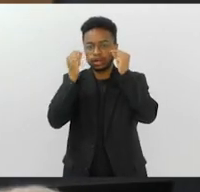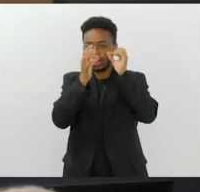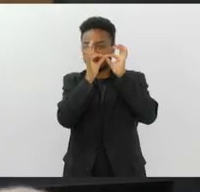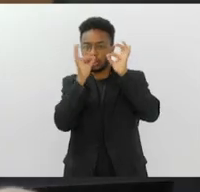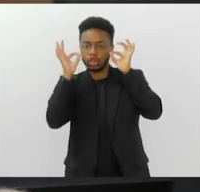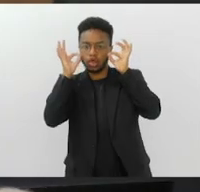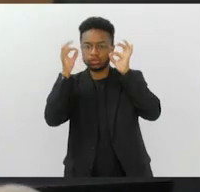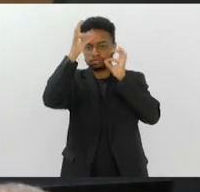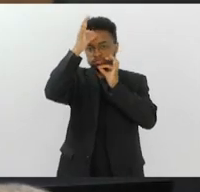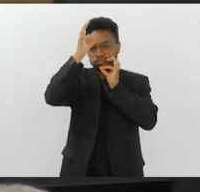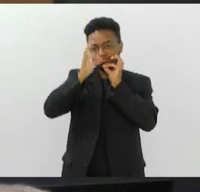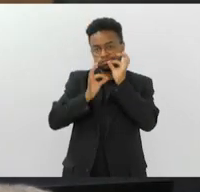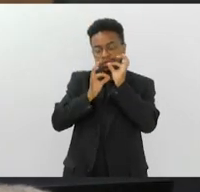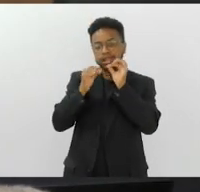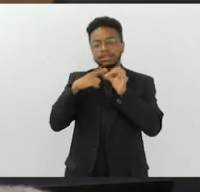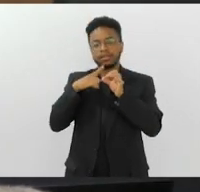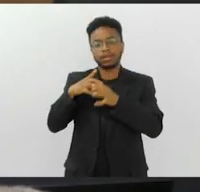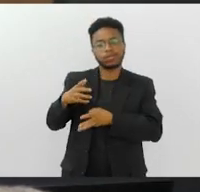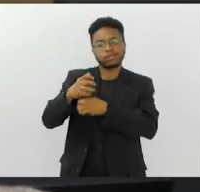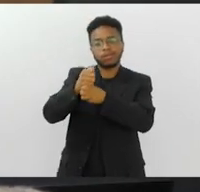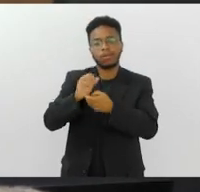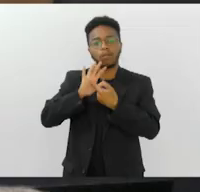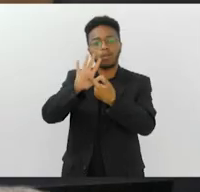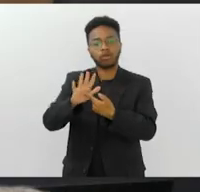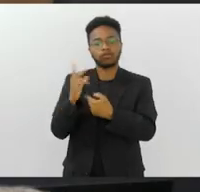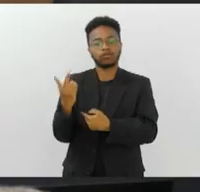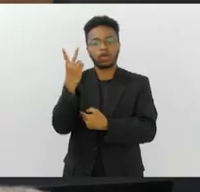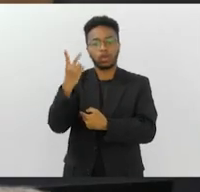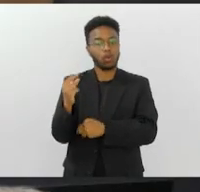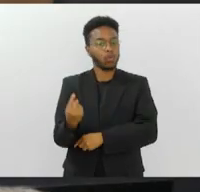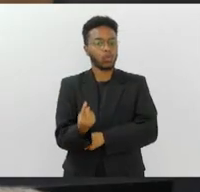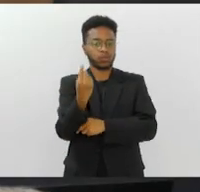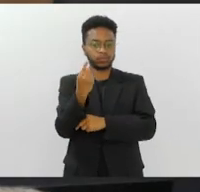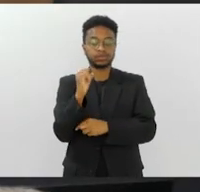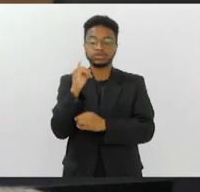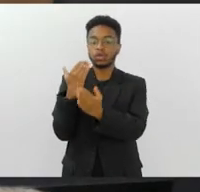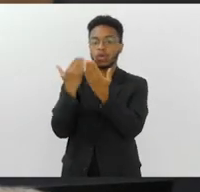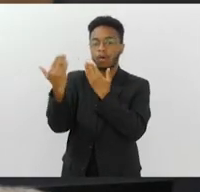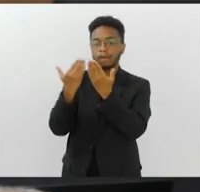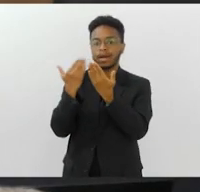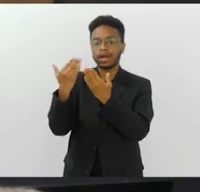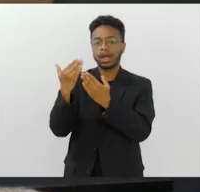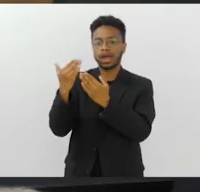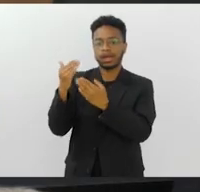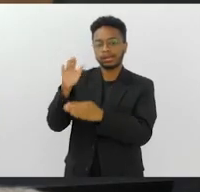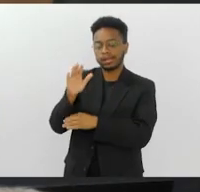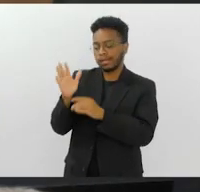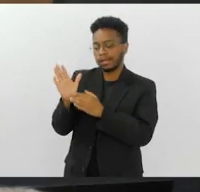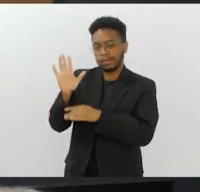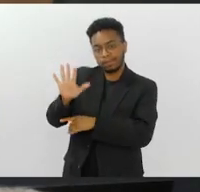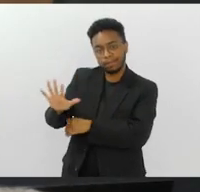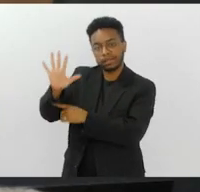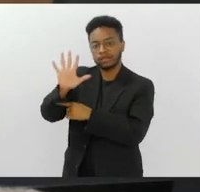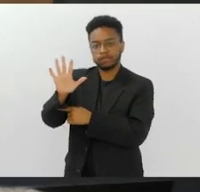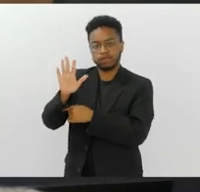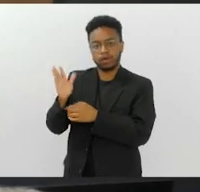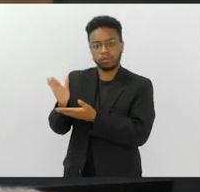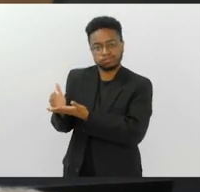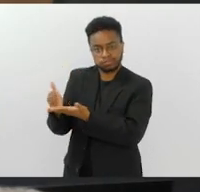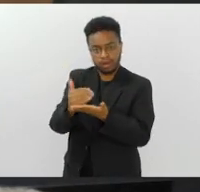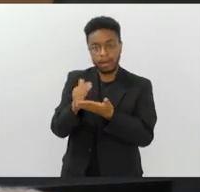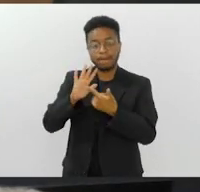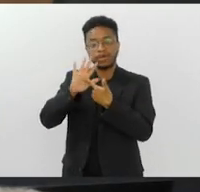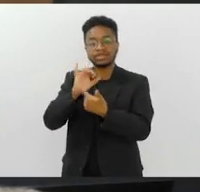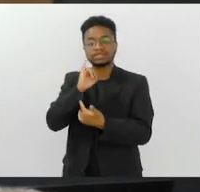gera uma numeração única então ao comparar isso com uma base de dados ela diz ali se uma pessoa é parecida ou não com